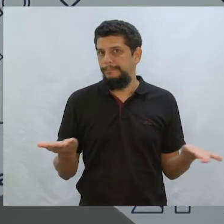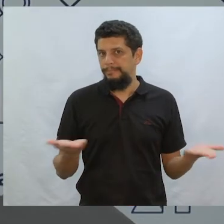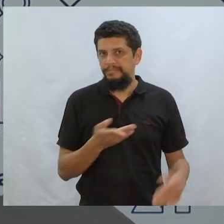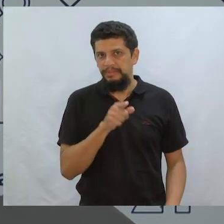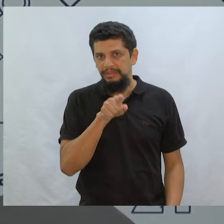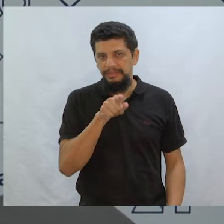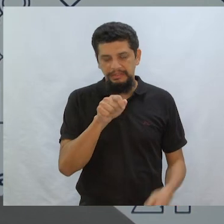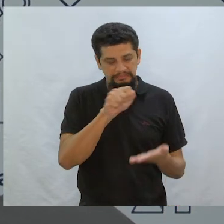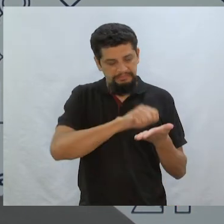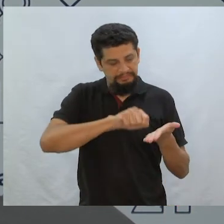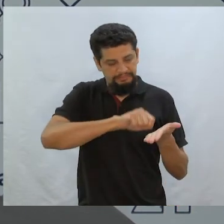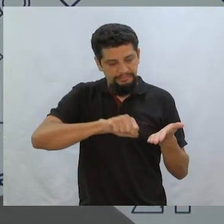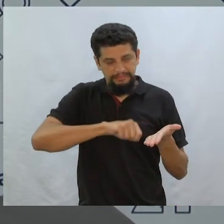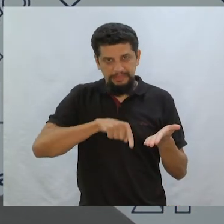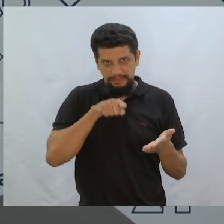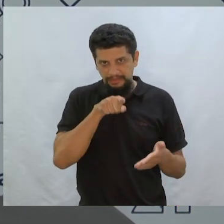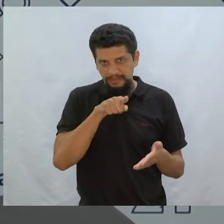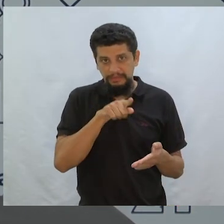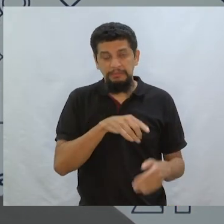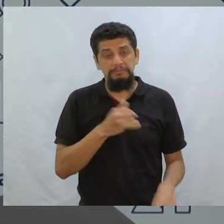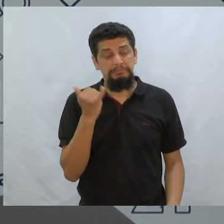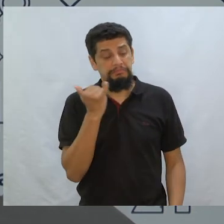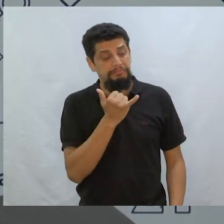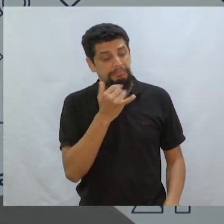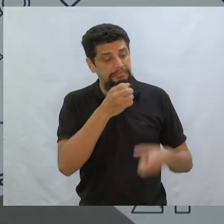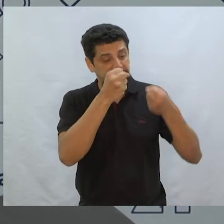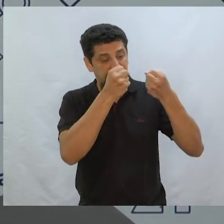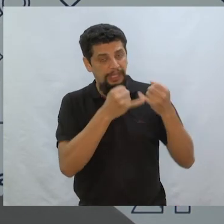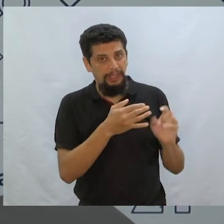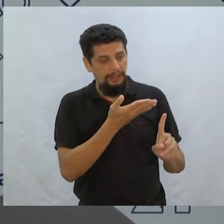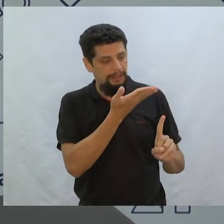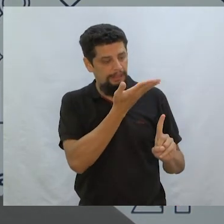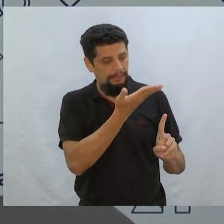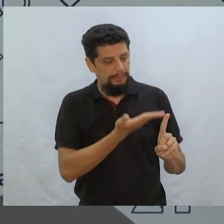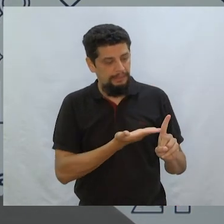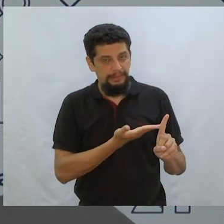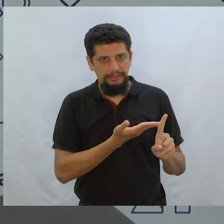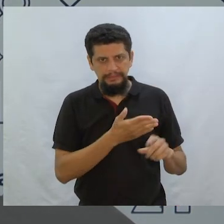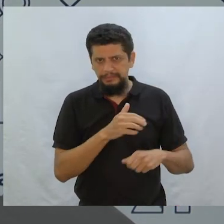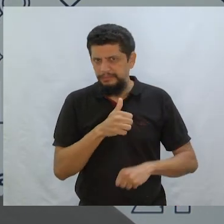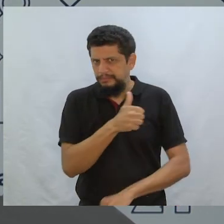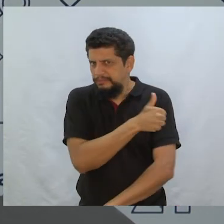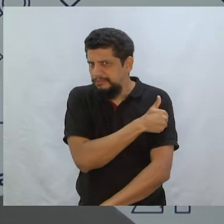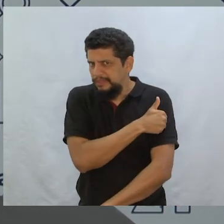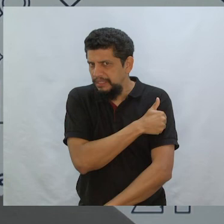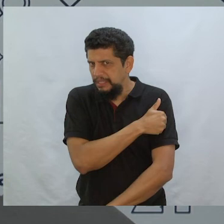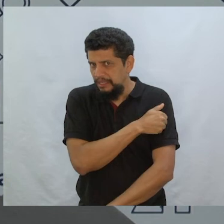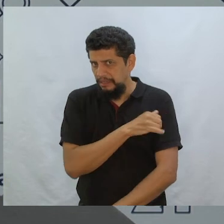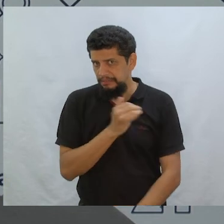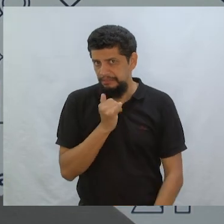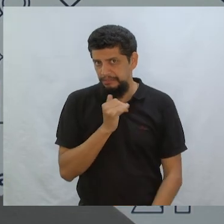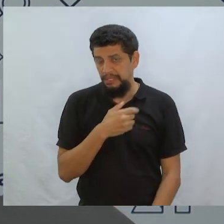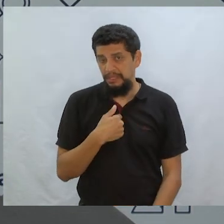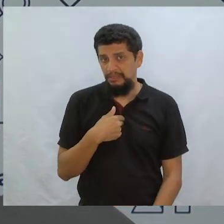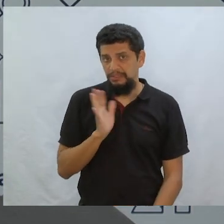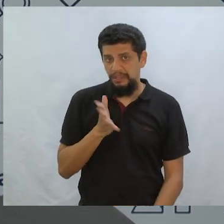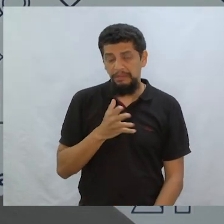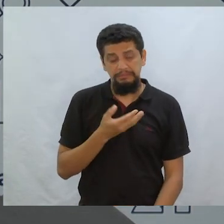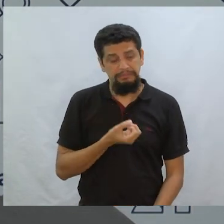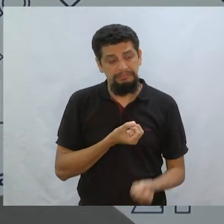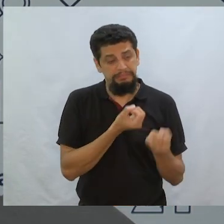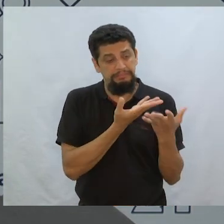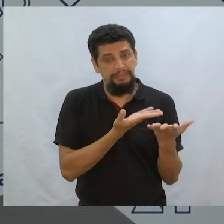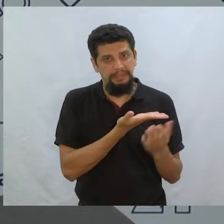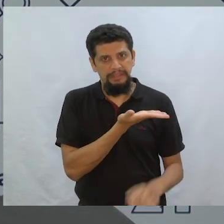então o que você escreveria né O que você diria para esse estudante confesso novamente para vocês coisa que eu já